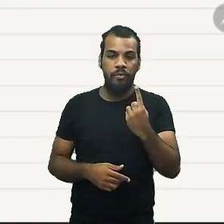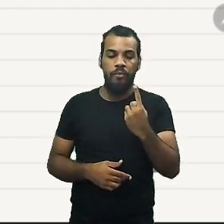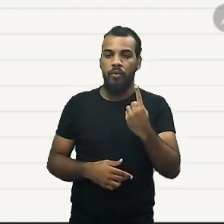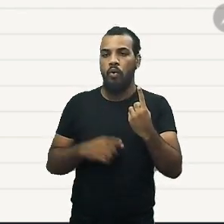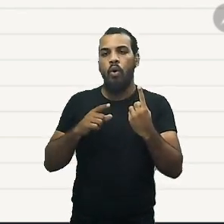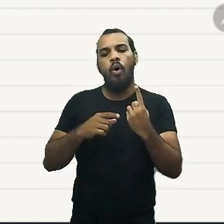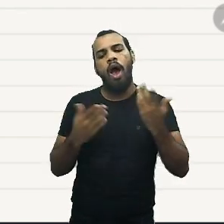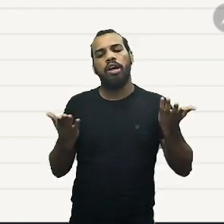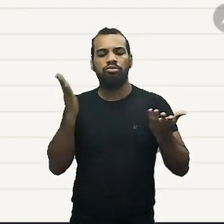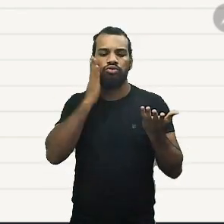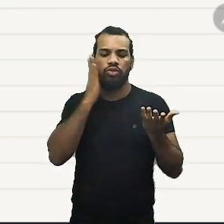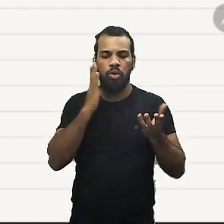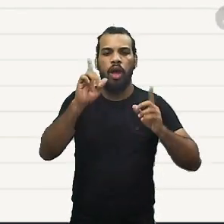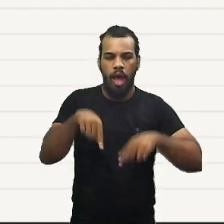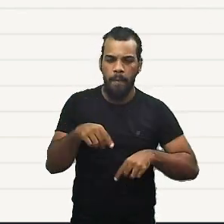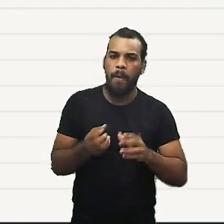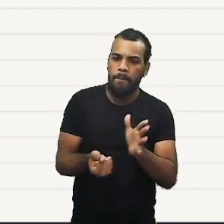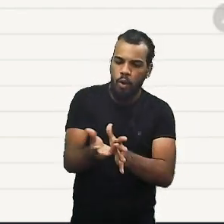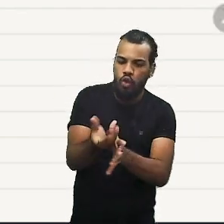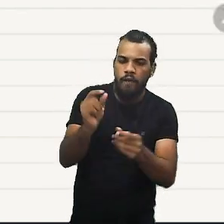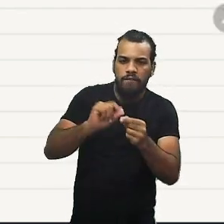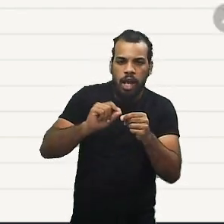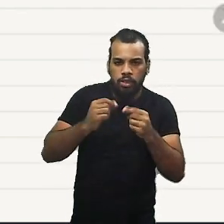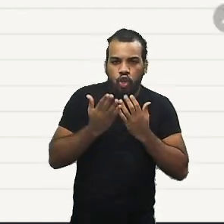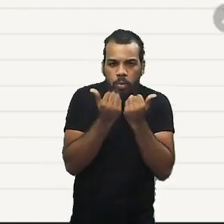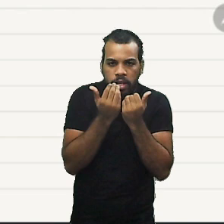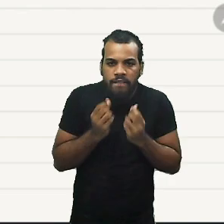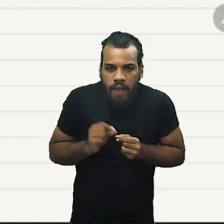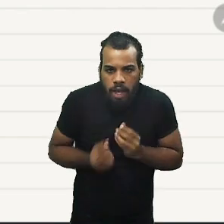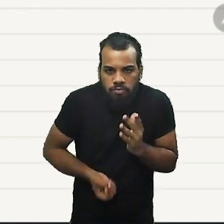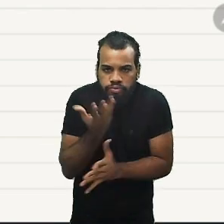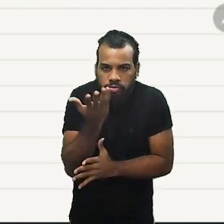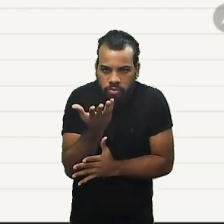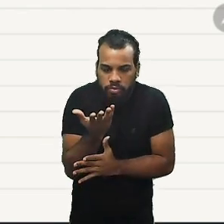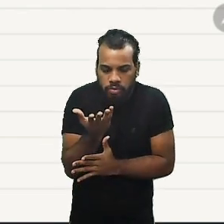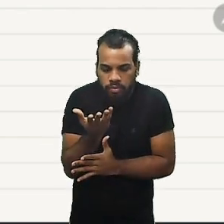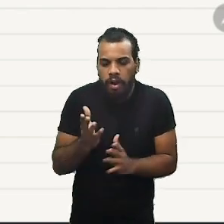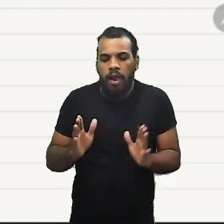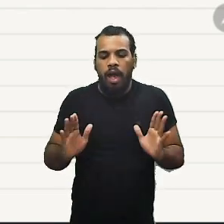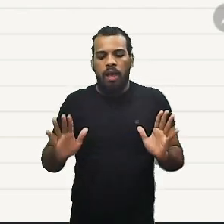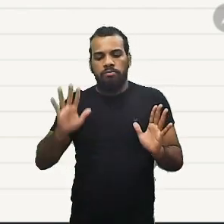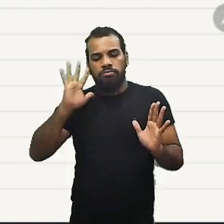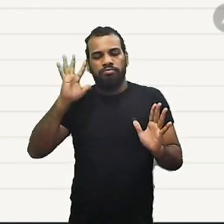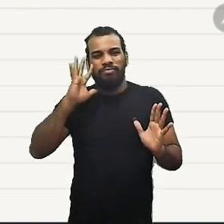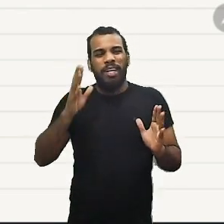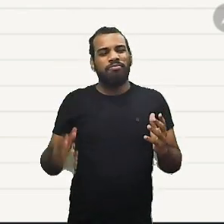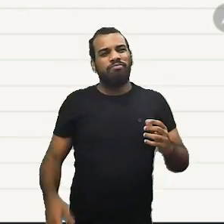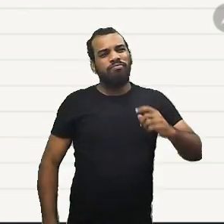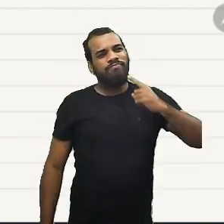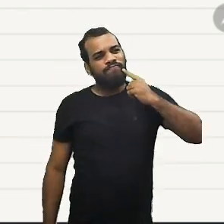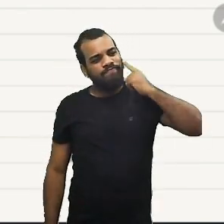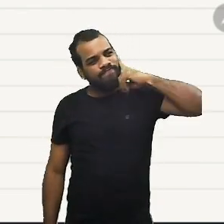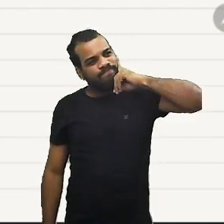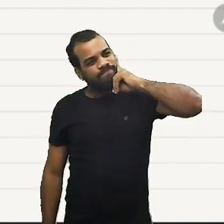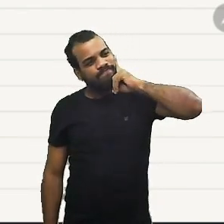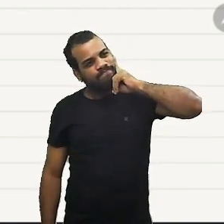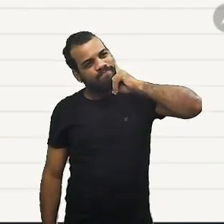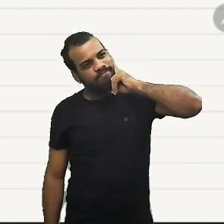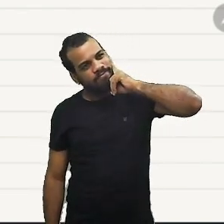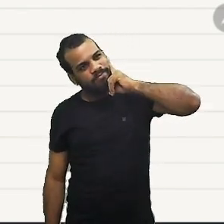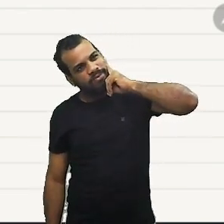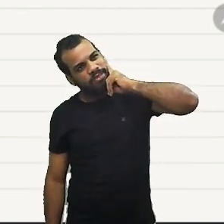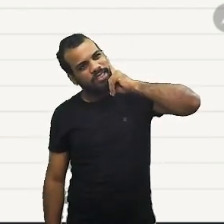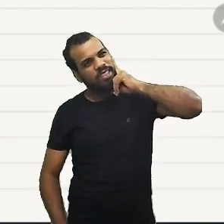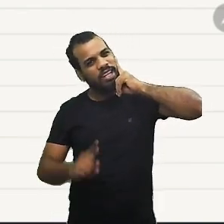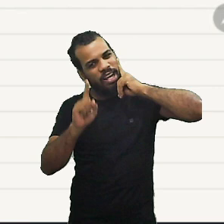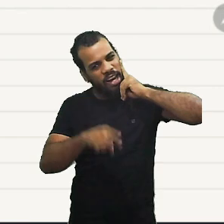o autótrofo, você sabe que é o produtor. Aí você pode estar se perguntando assim, agora, é o